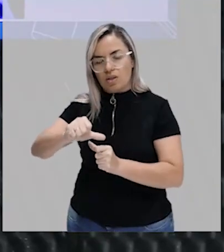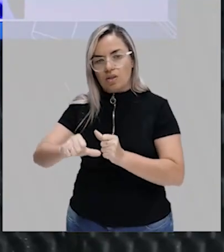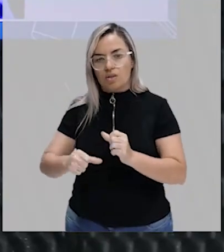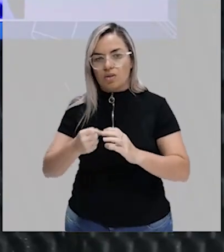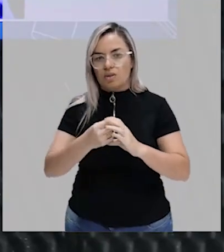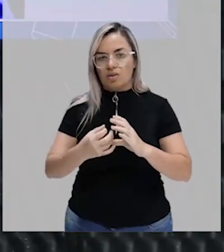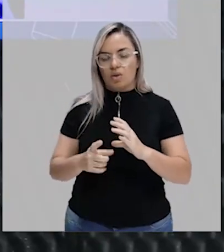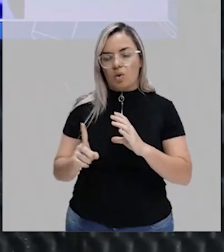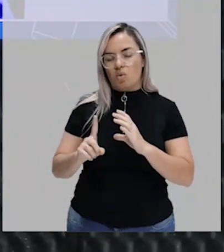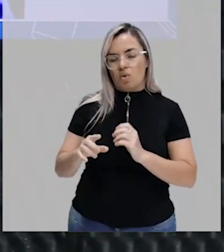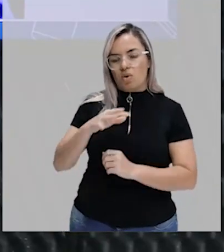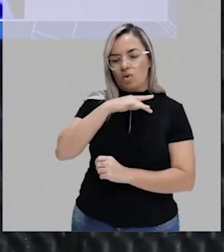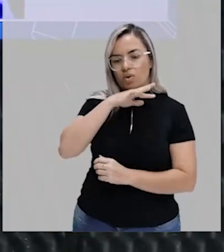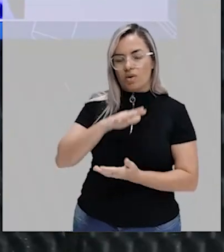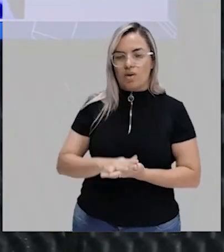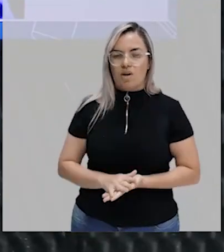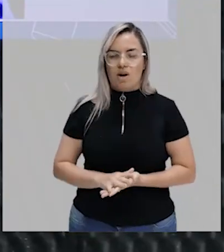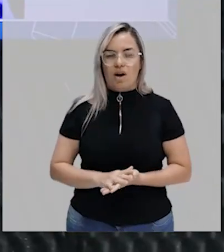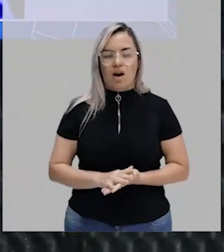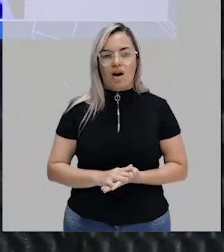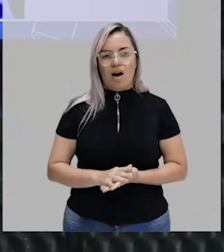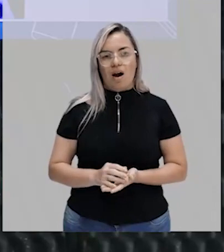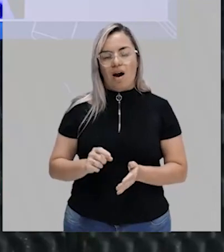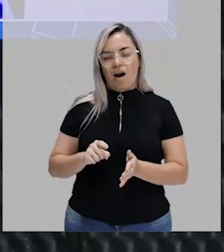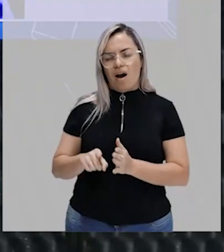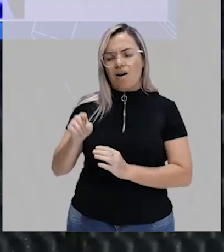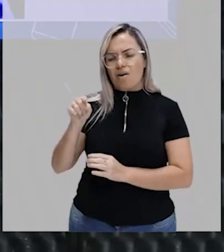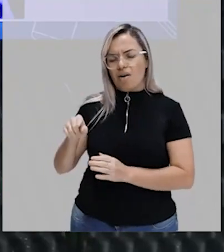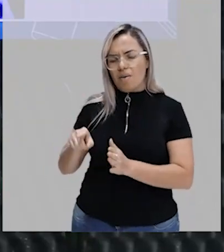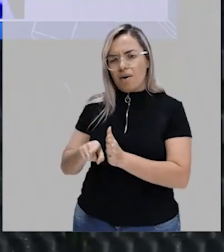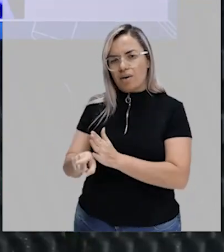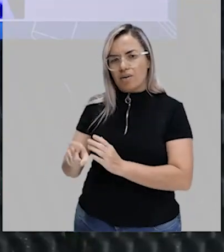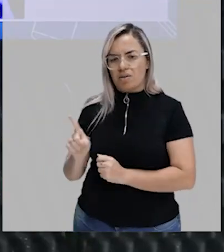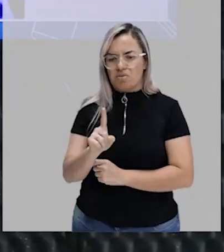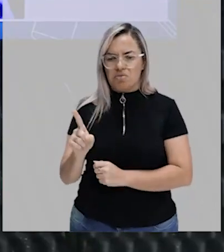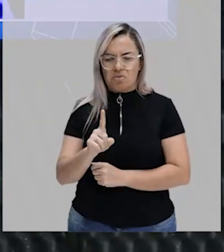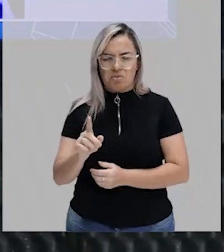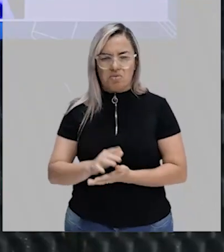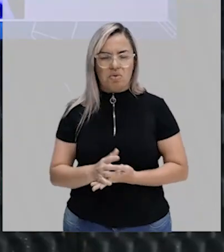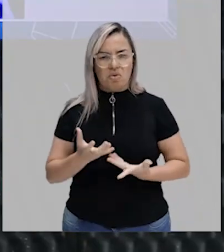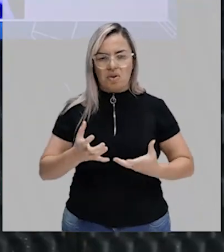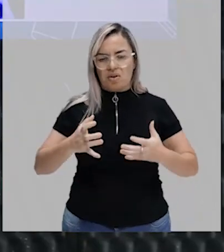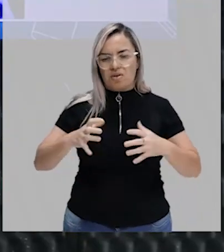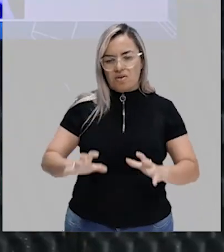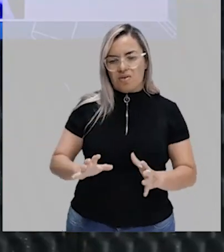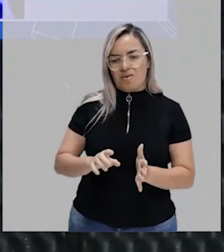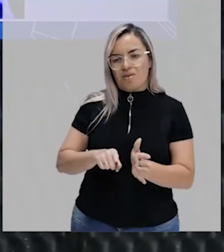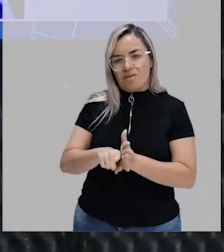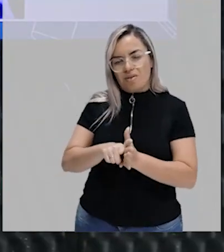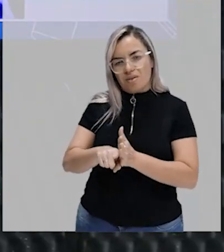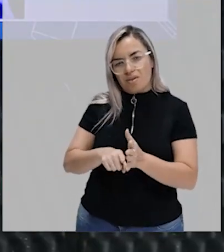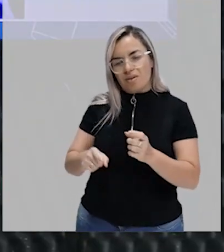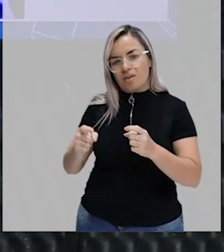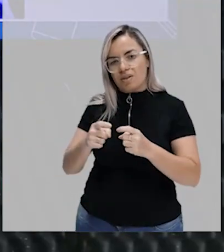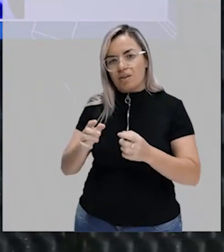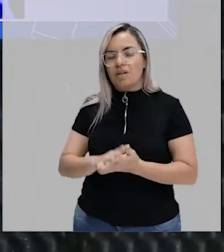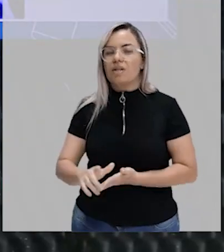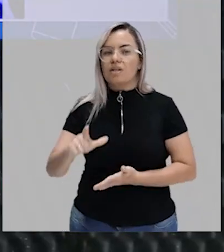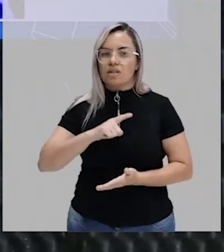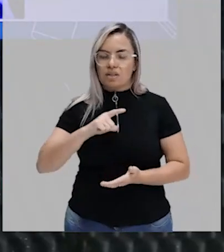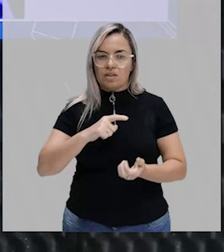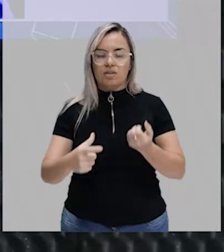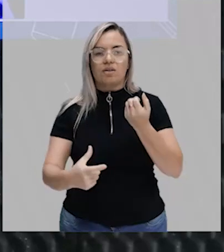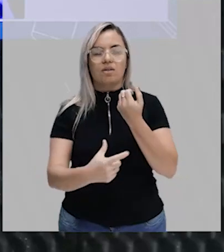Agora você vai me dizer, então não vou mais me submeter a exame de raio-x? Não, pessoal, existe também uma margem de segurança para que